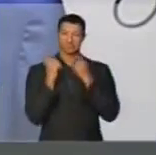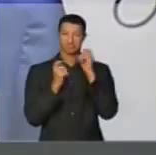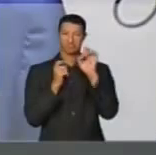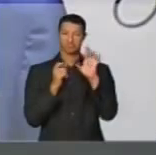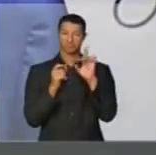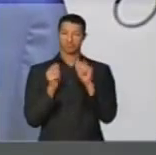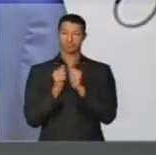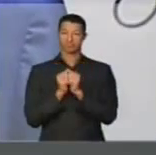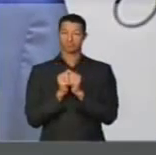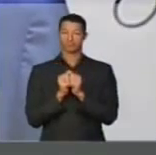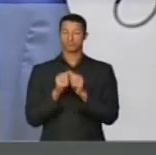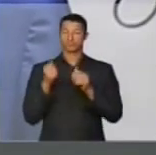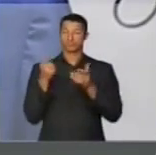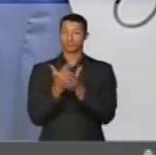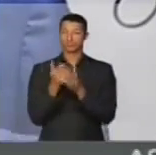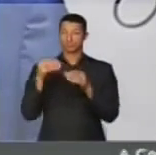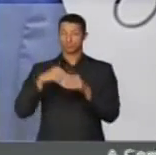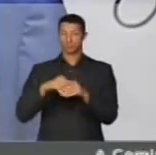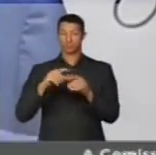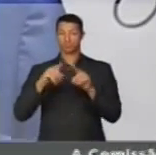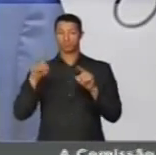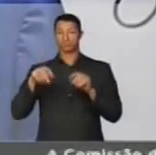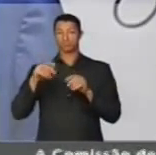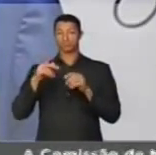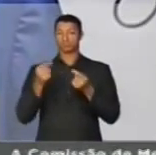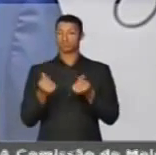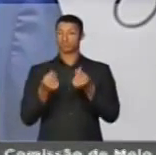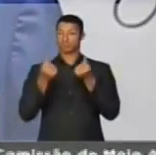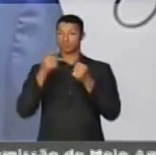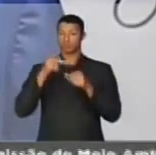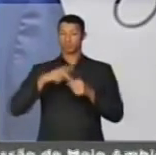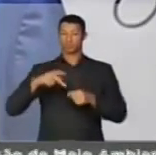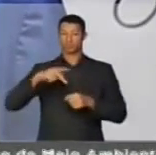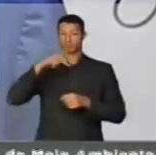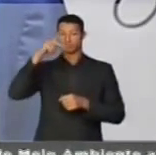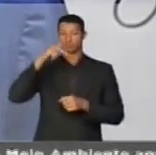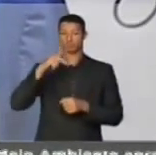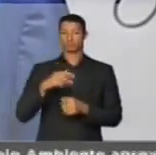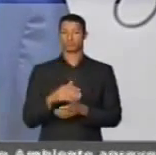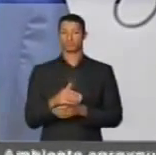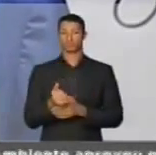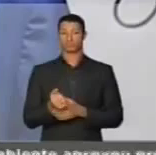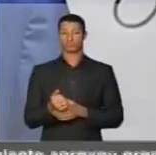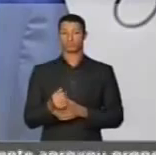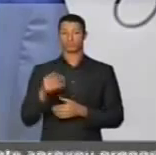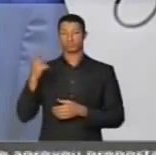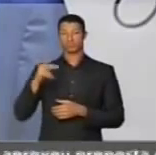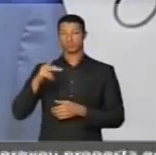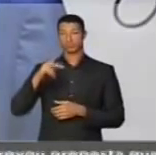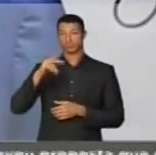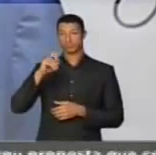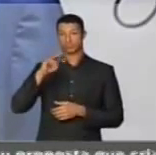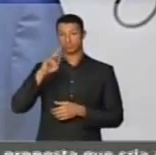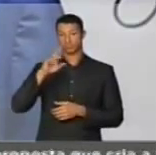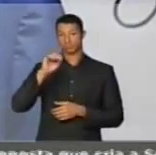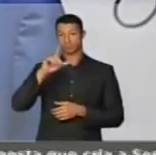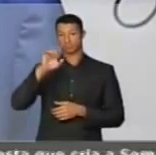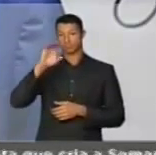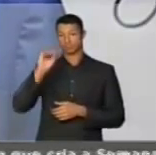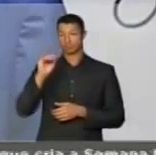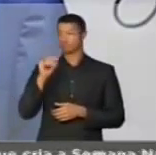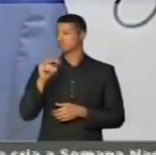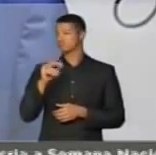somente culpa interna, mas é que o preço do petróleo, a queda do preço do petróleo,